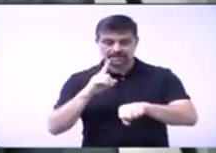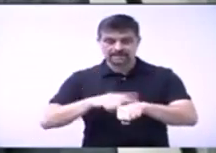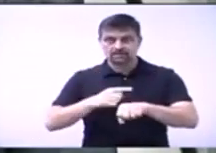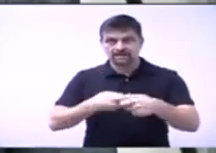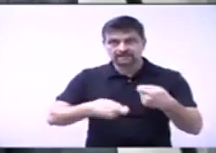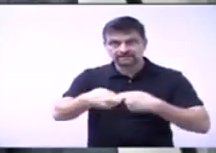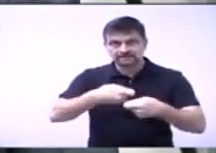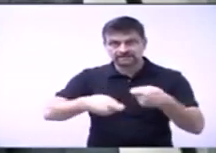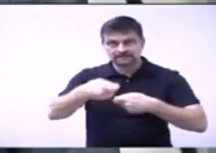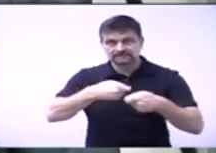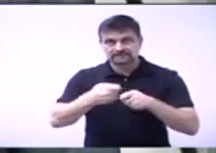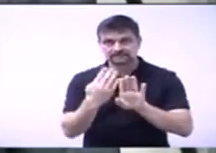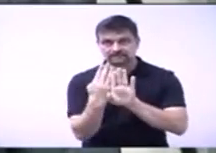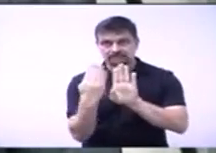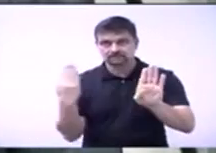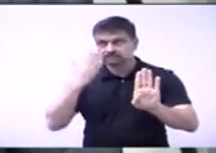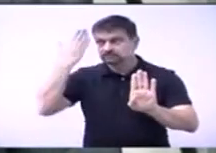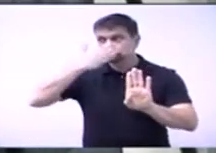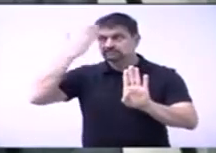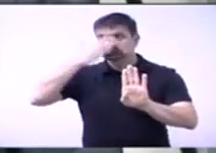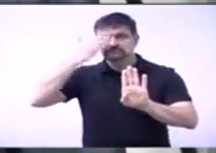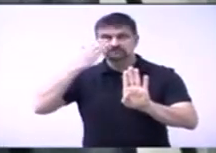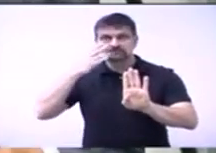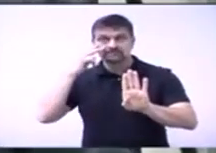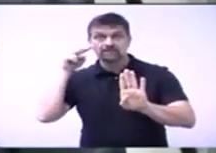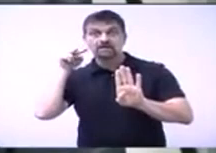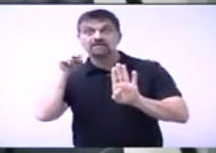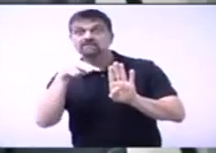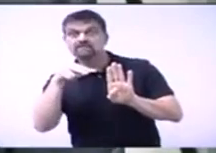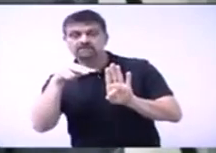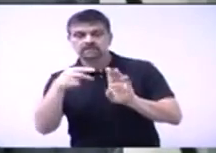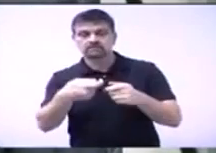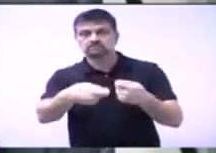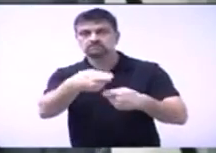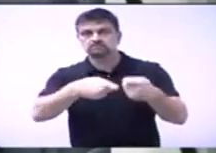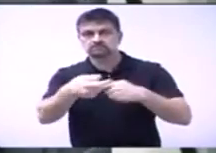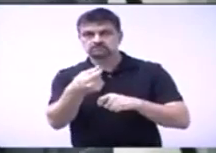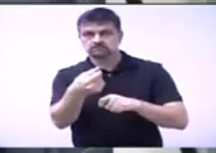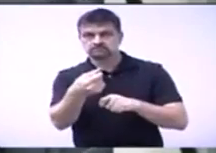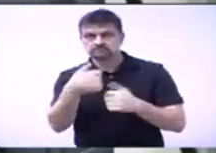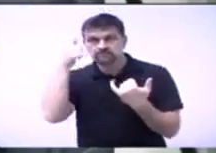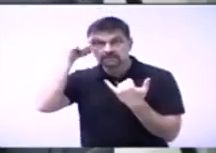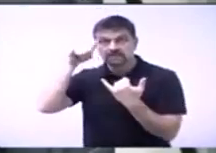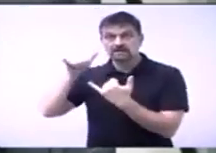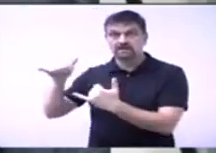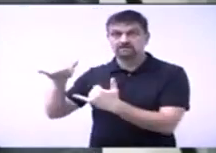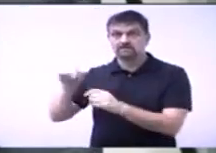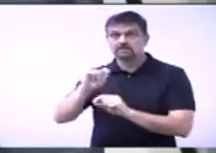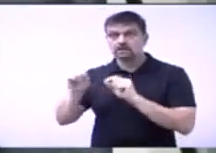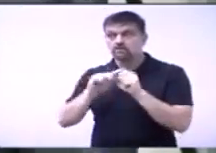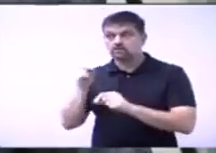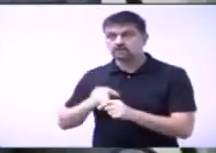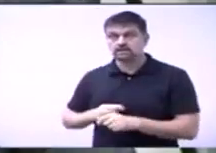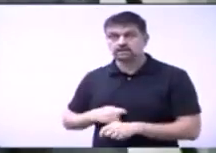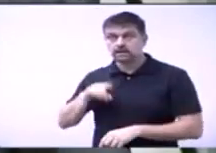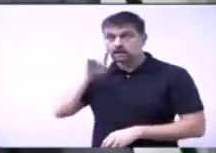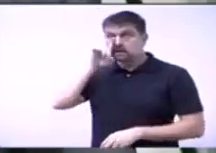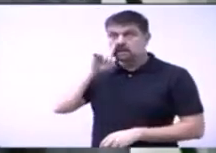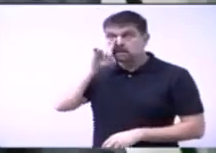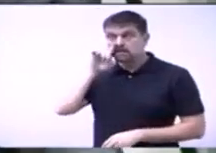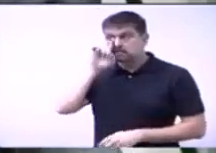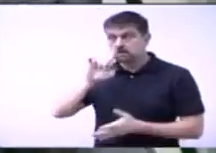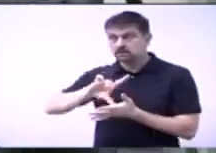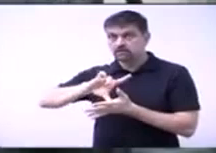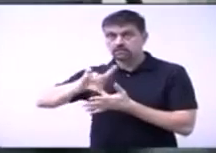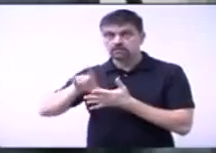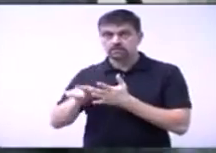instalar divisórias, tá? Evitando ou pelo menos minimizando os riscos